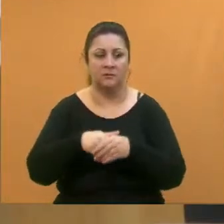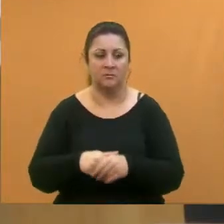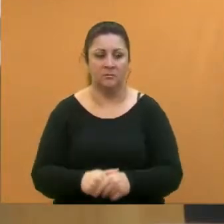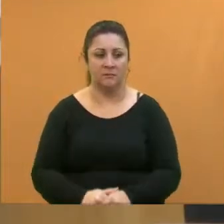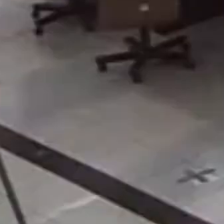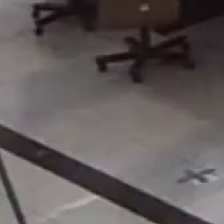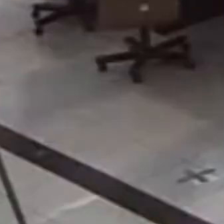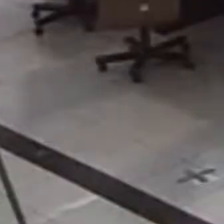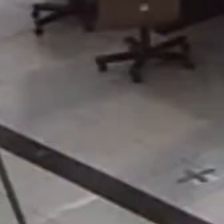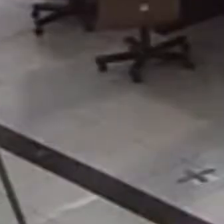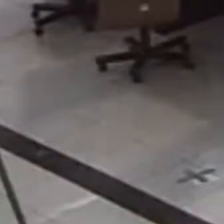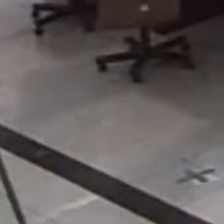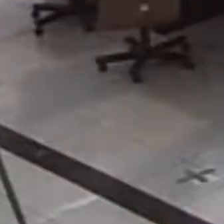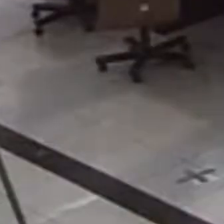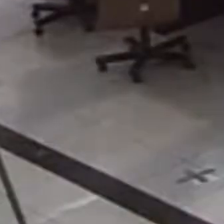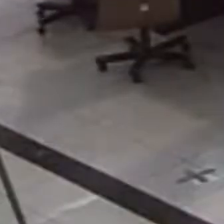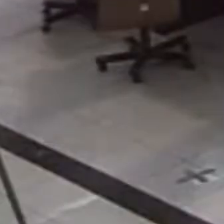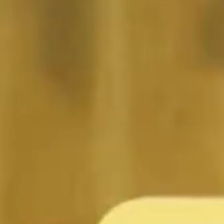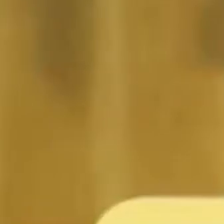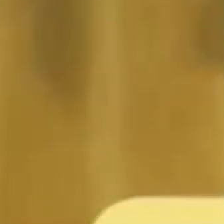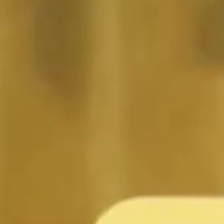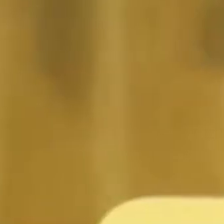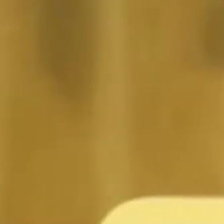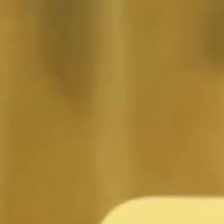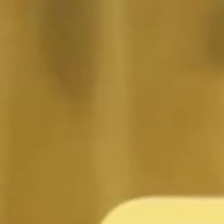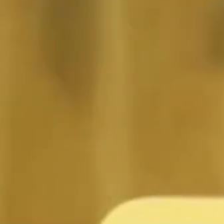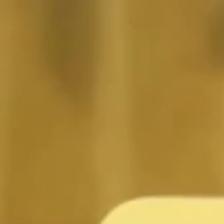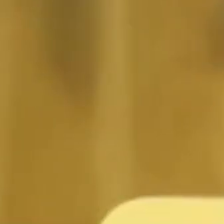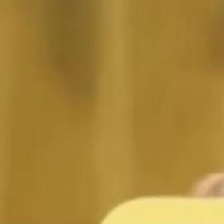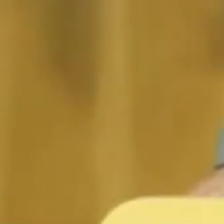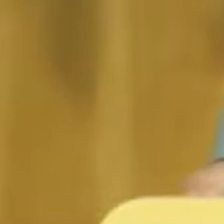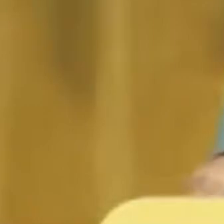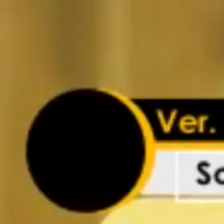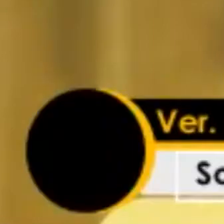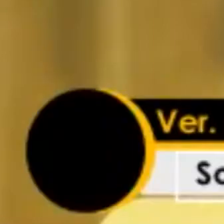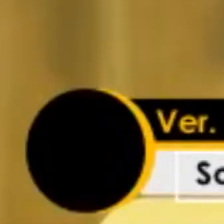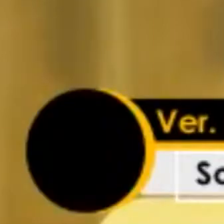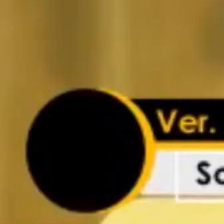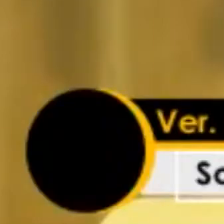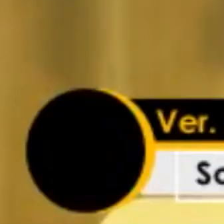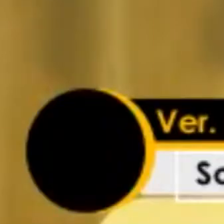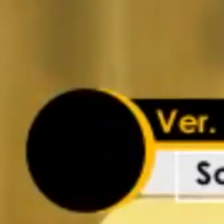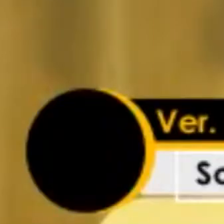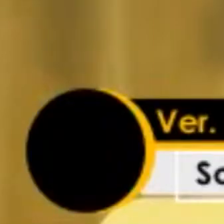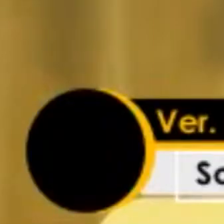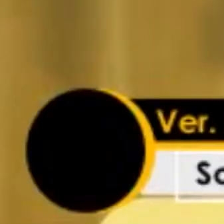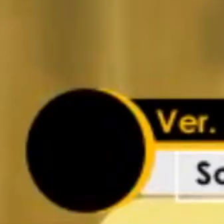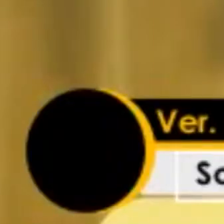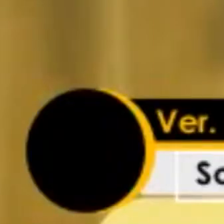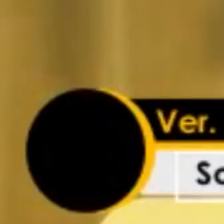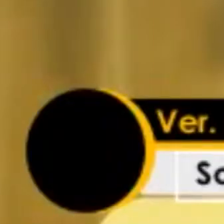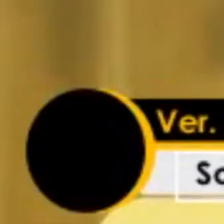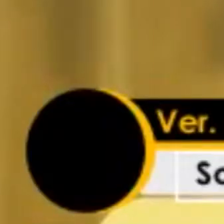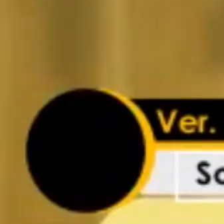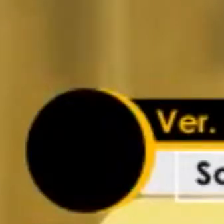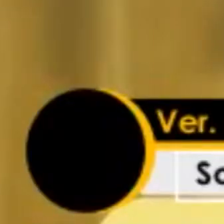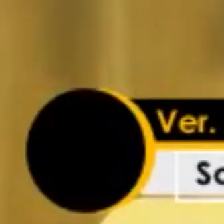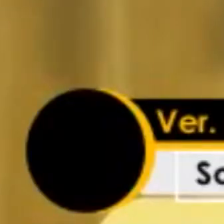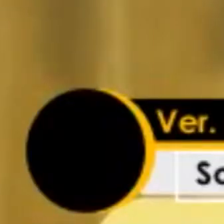Quero iniciar minha fala voltando algumas questões da sessão